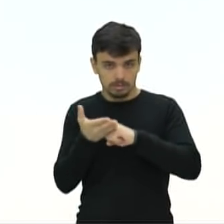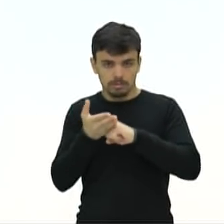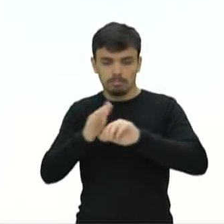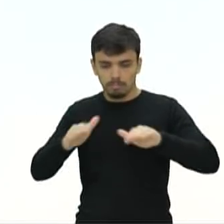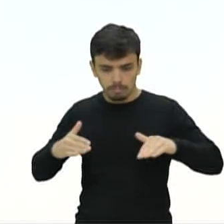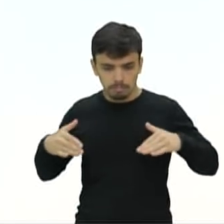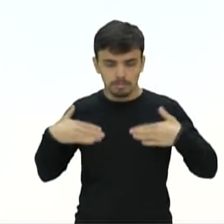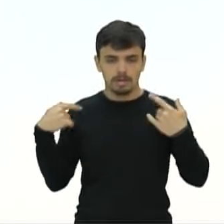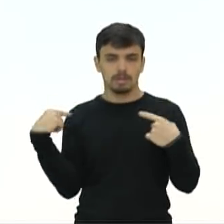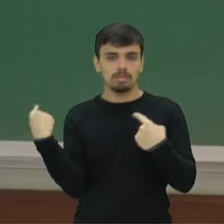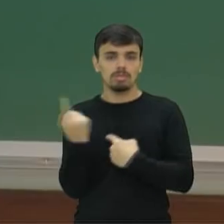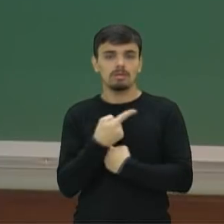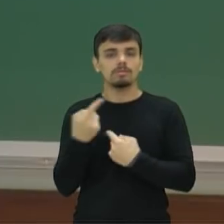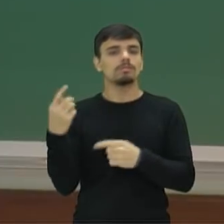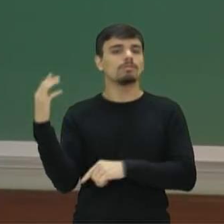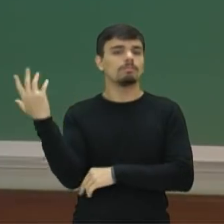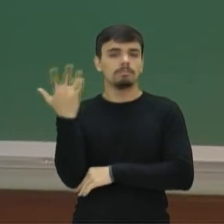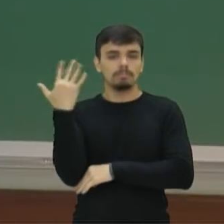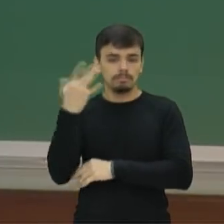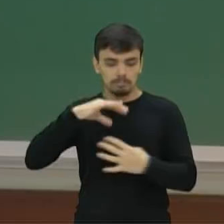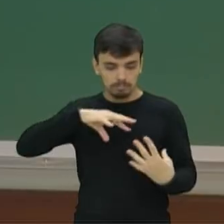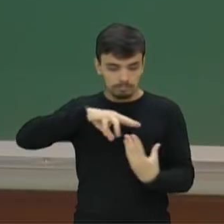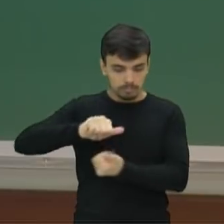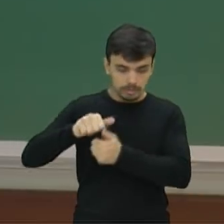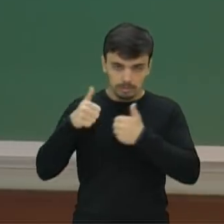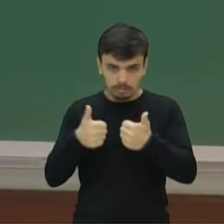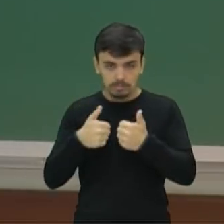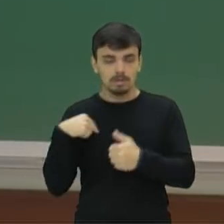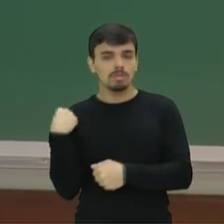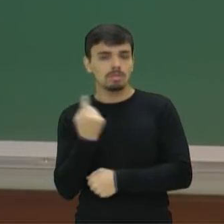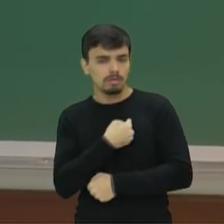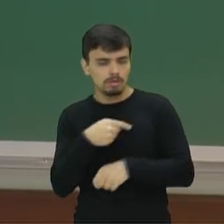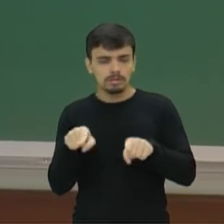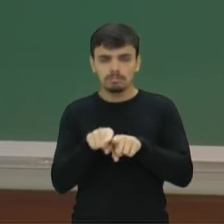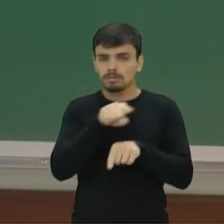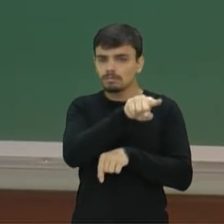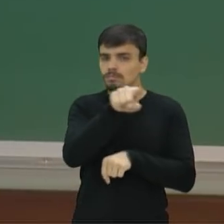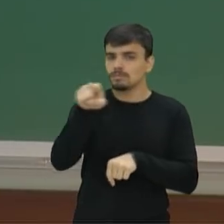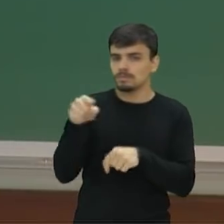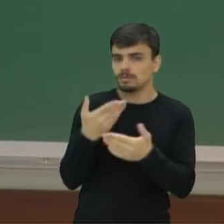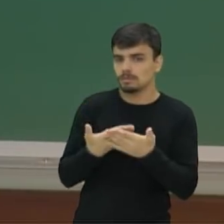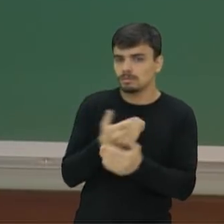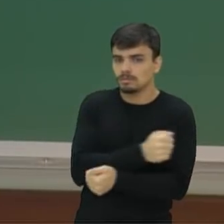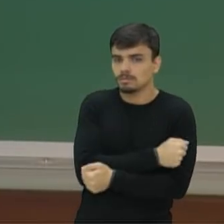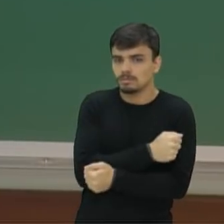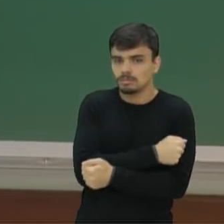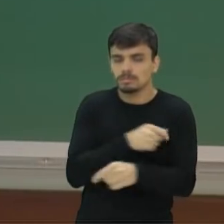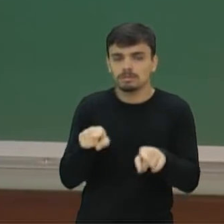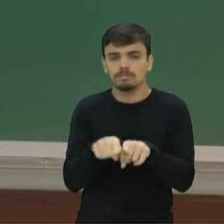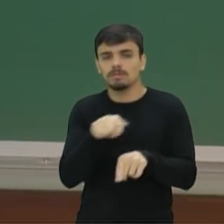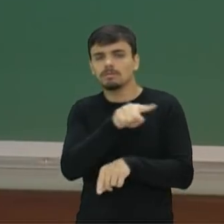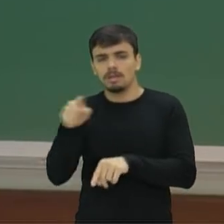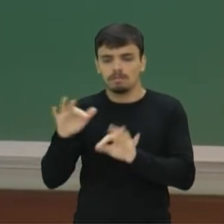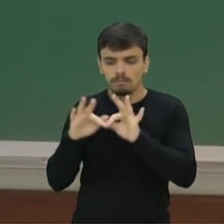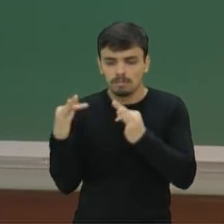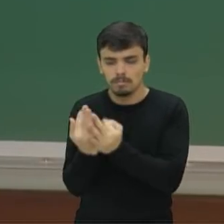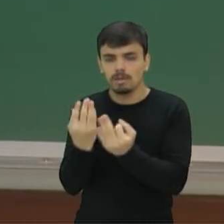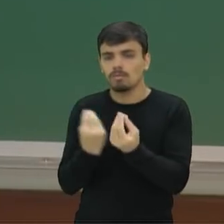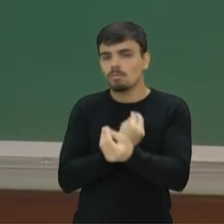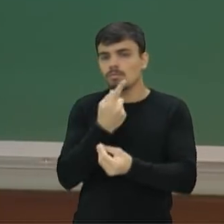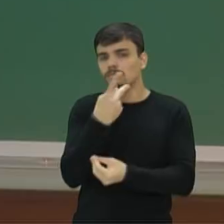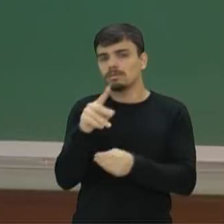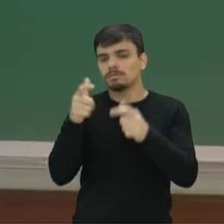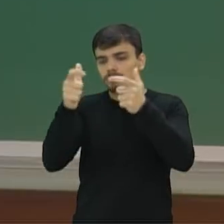sobre o nosso planeta. Então, como nós, com as nossas ações, como você, estudante, no seu cotidiano, como a sua família, como as pessoas que vivem na